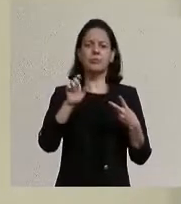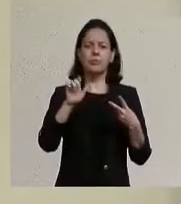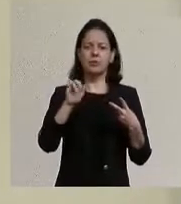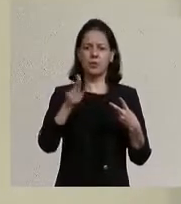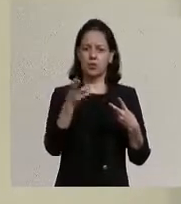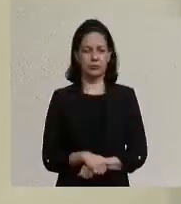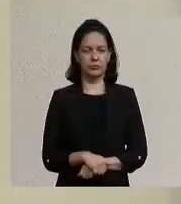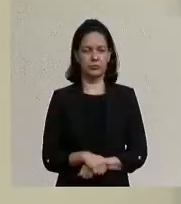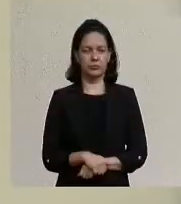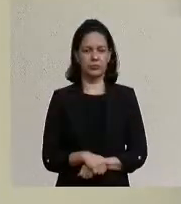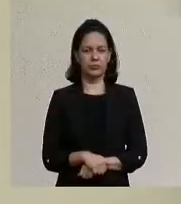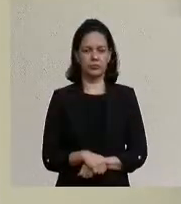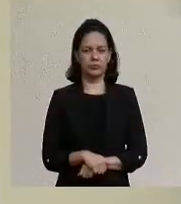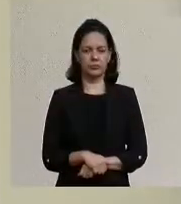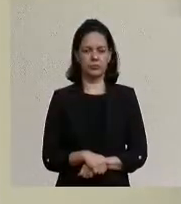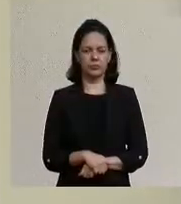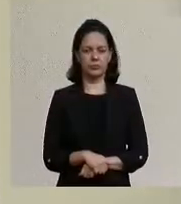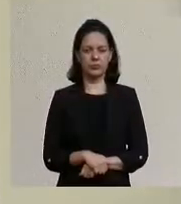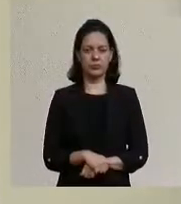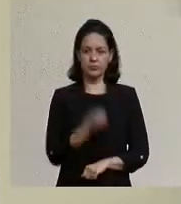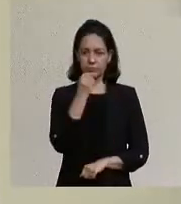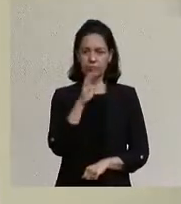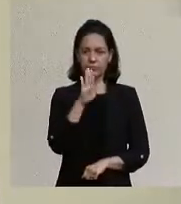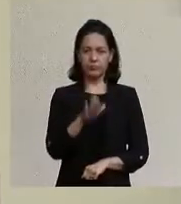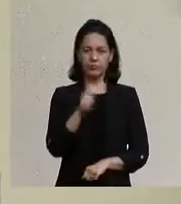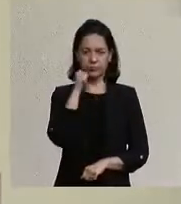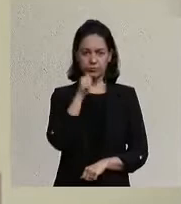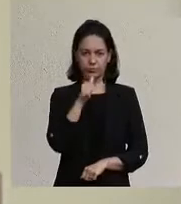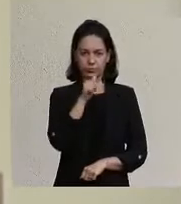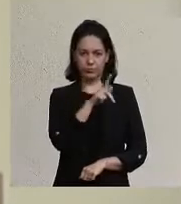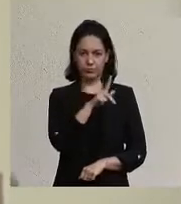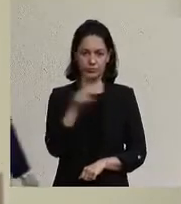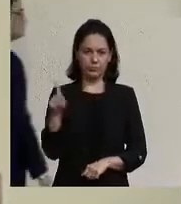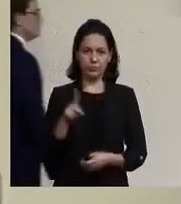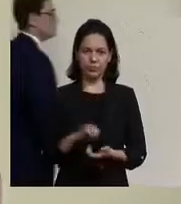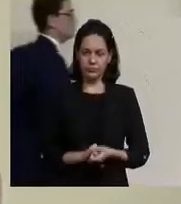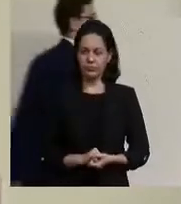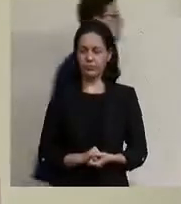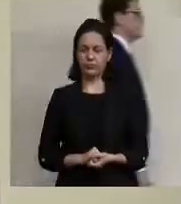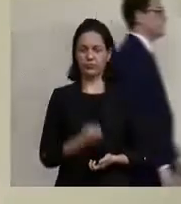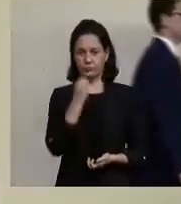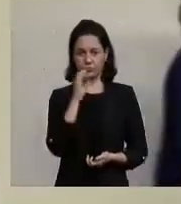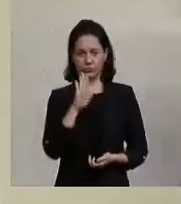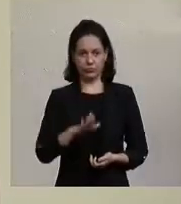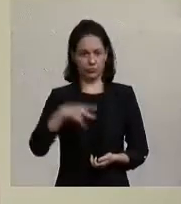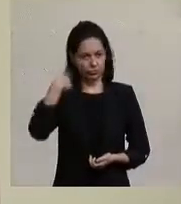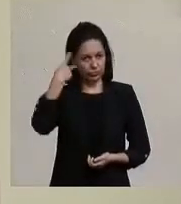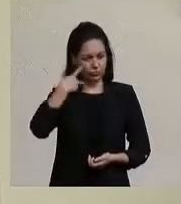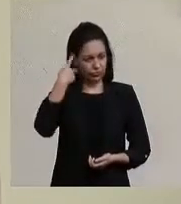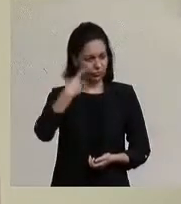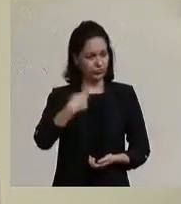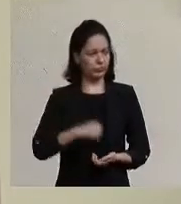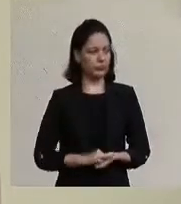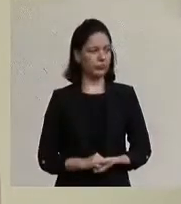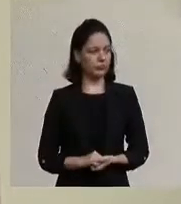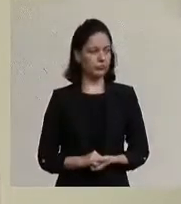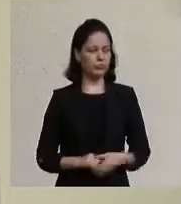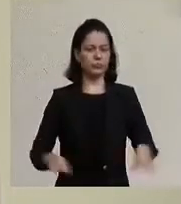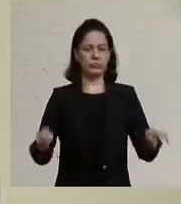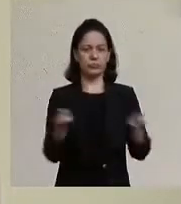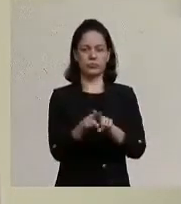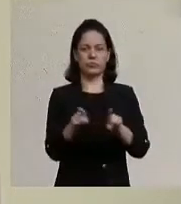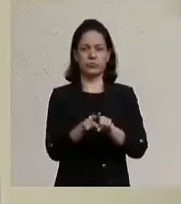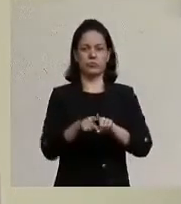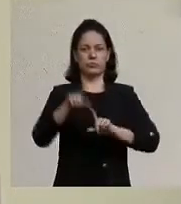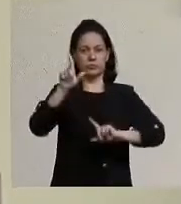boa tarde a todos Boa tarde Presidente Boa tarde nobres vereadores vocês que